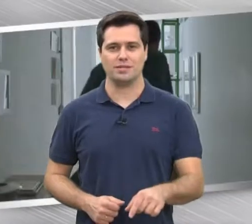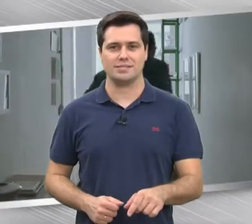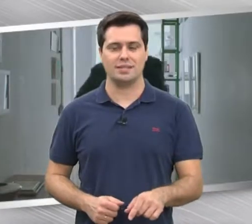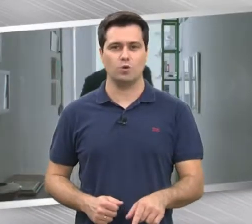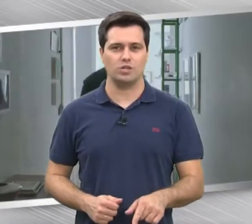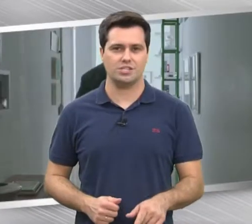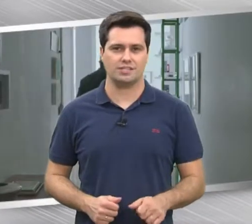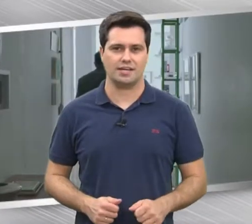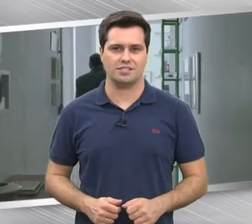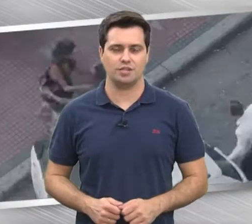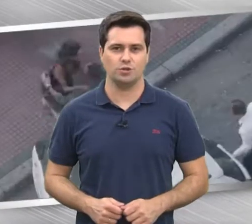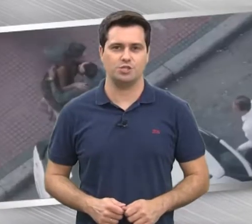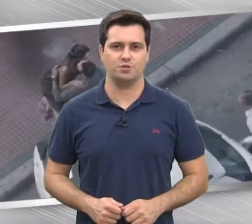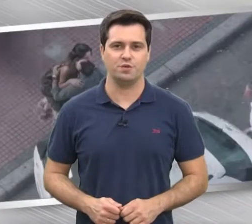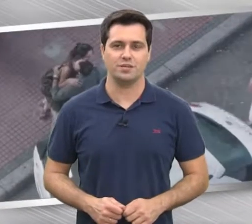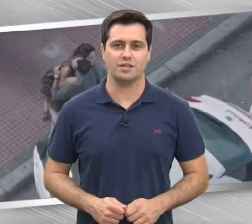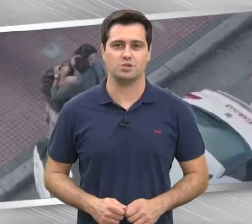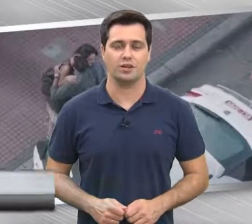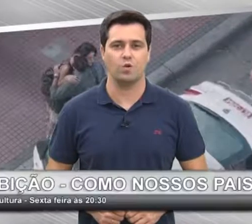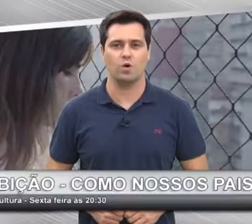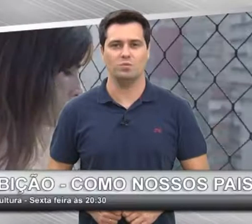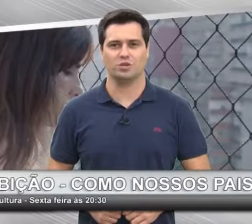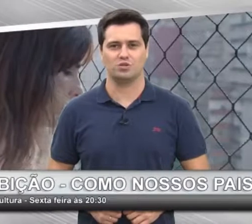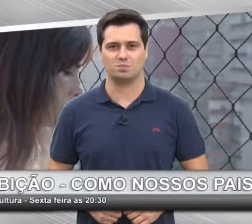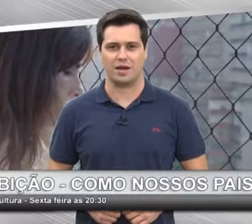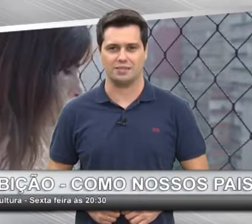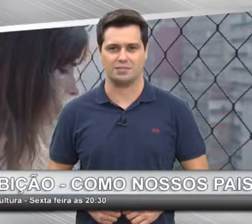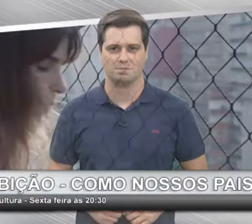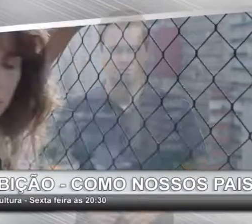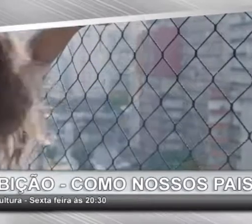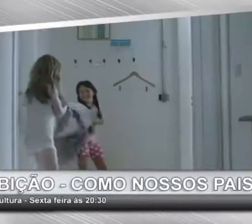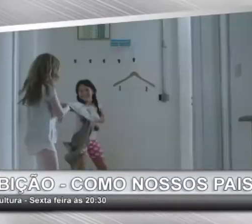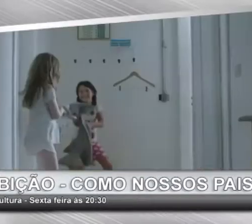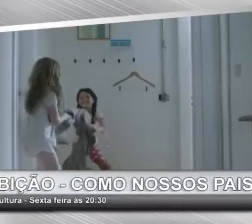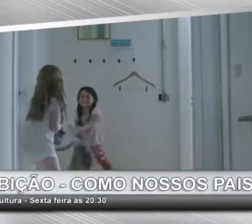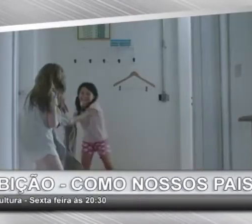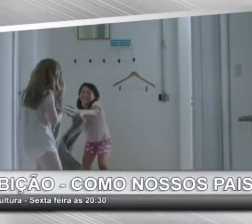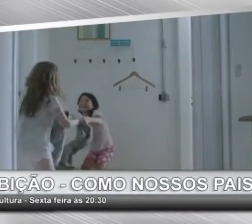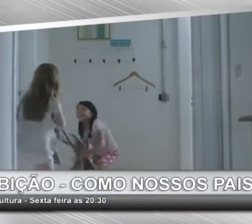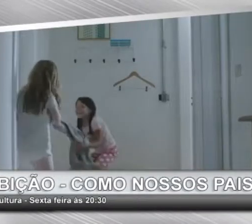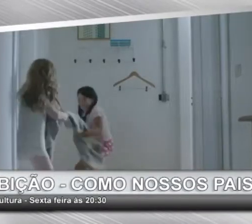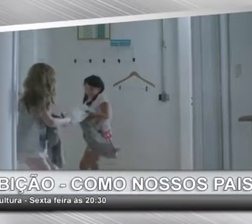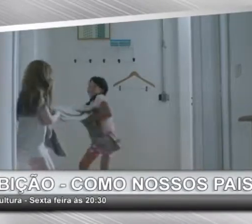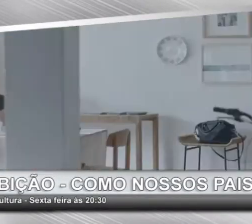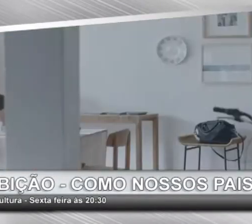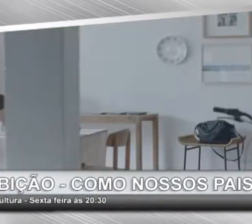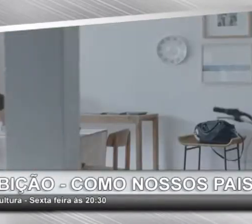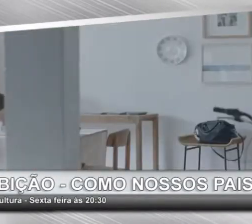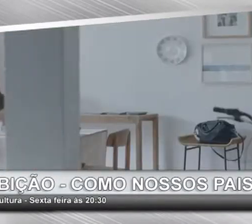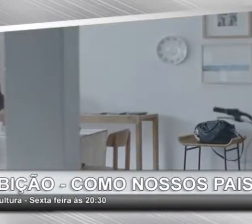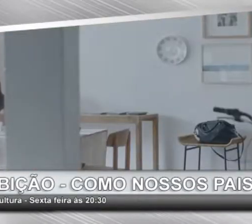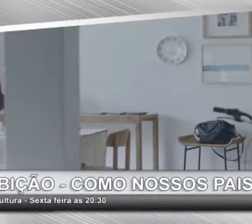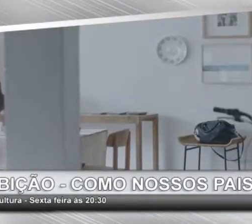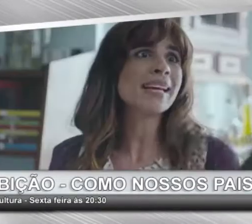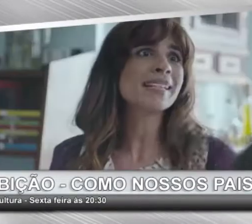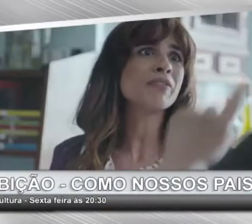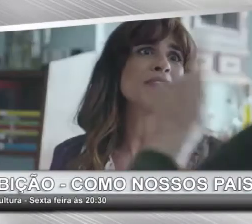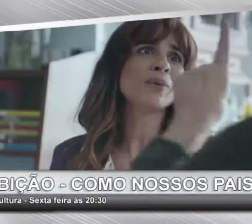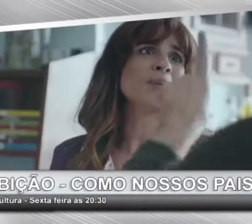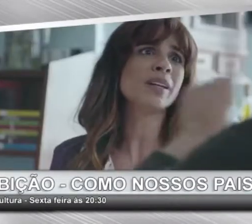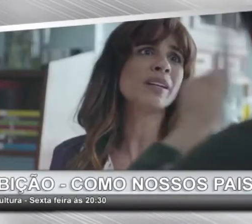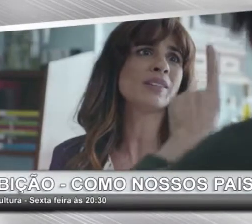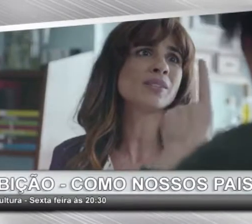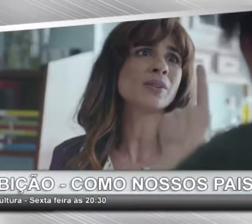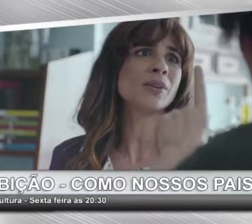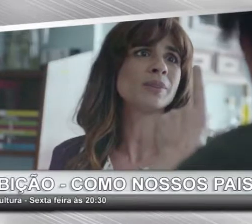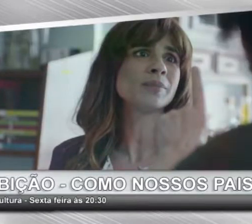Cultura apresenta hoje, às 19h, o filme nacional Como Nossos Pais. Gente, mãe, deixa eu te falar uma coisa. Se meu pai te deixou, não tem nada a